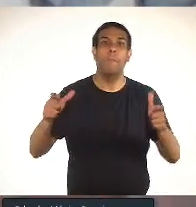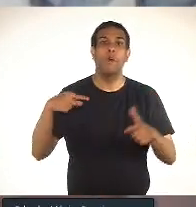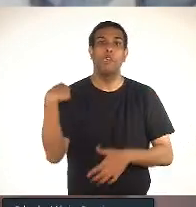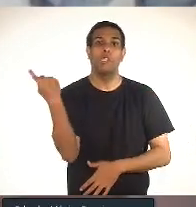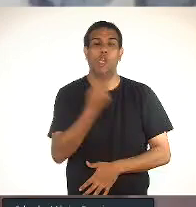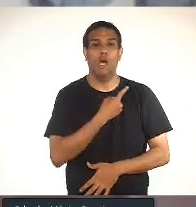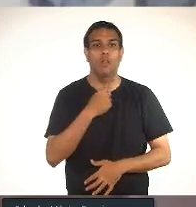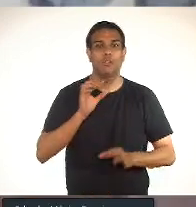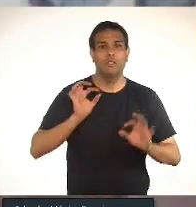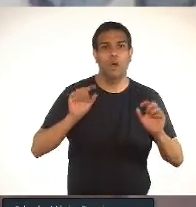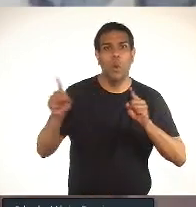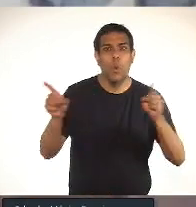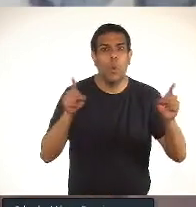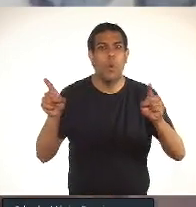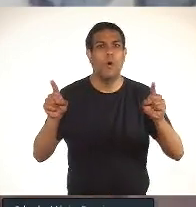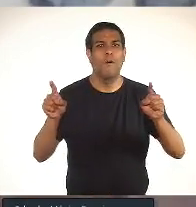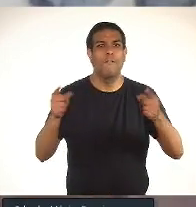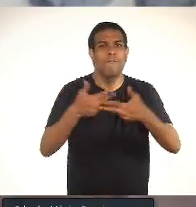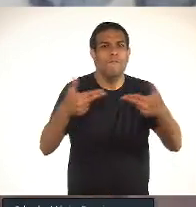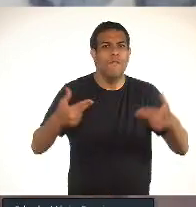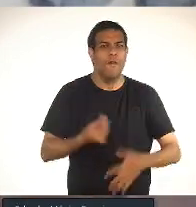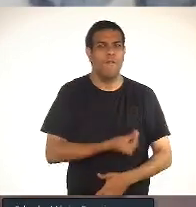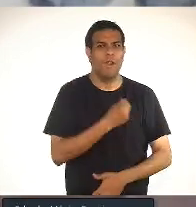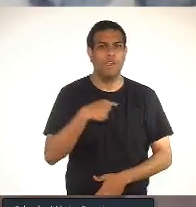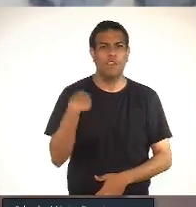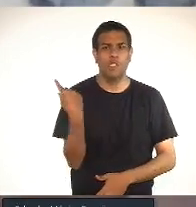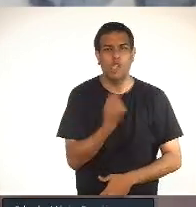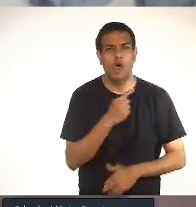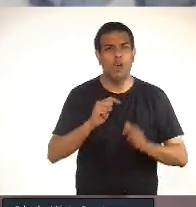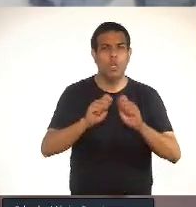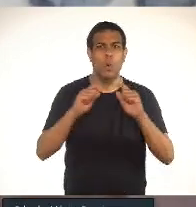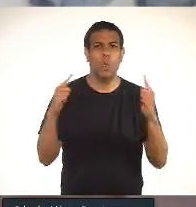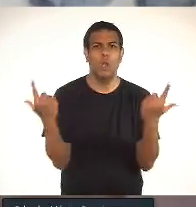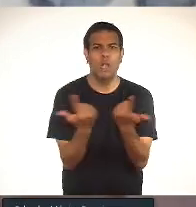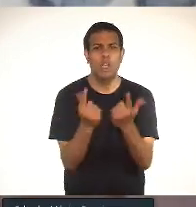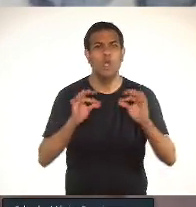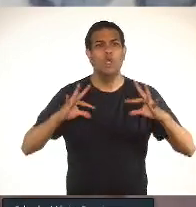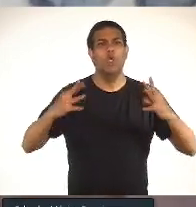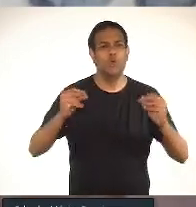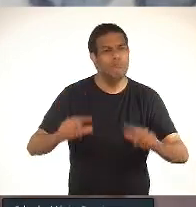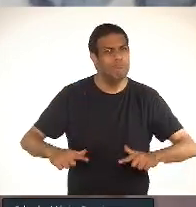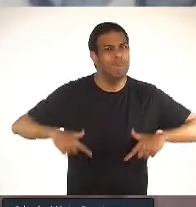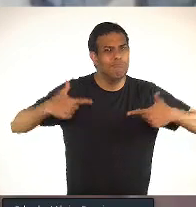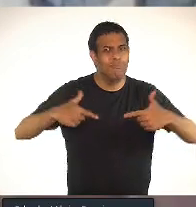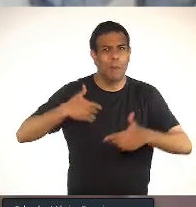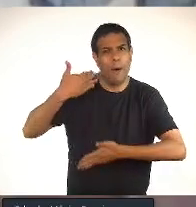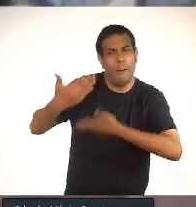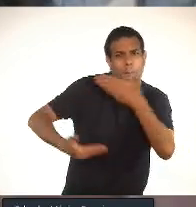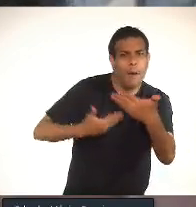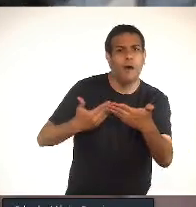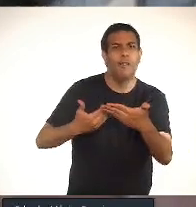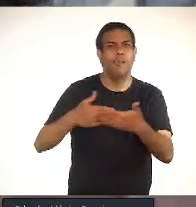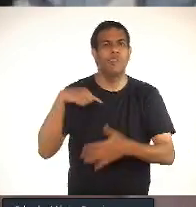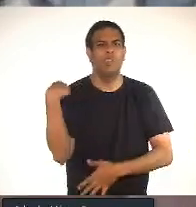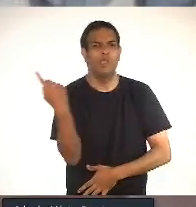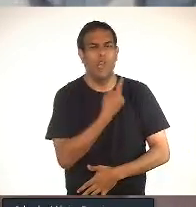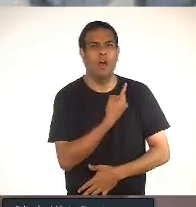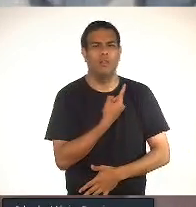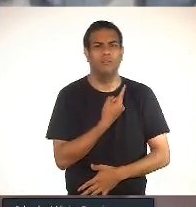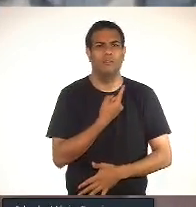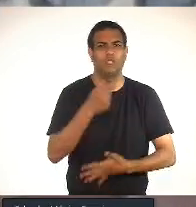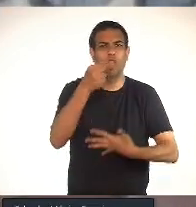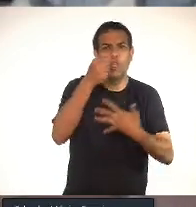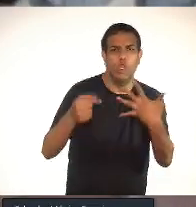nossas intervenções no parlamento, da nossa produção legislativa, das ações que desenvolvemos a partir dos nossos mandatos,